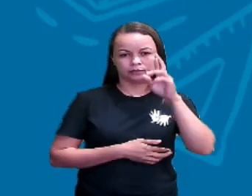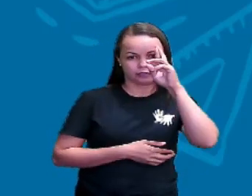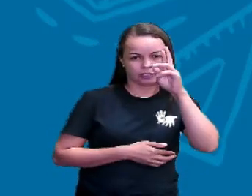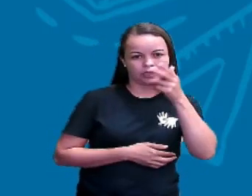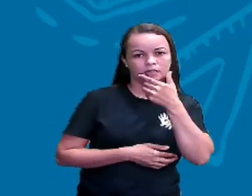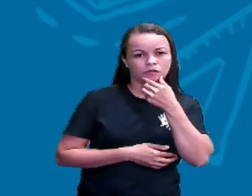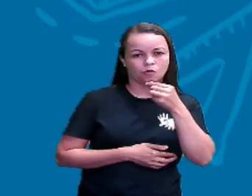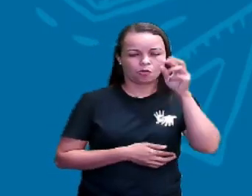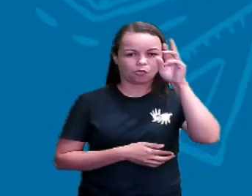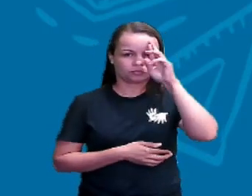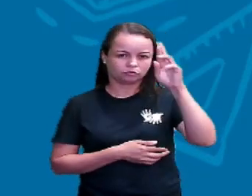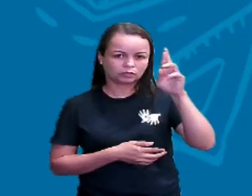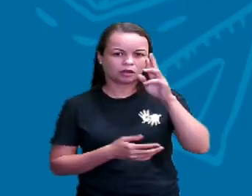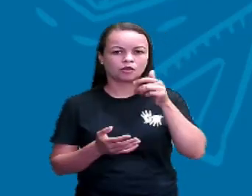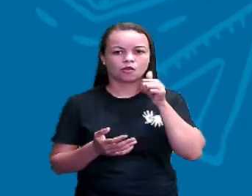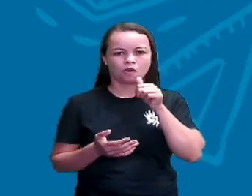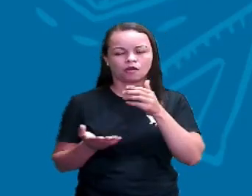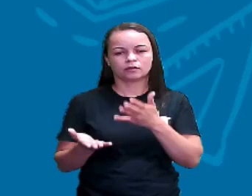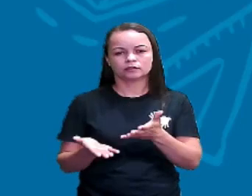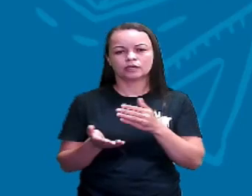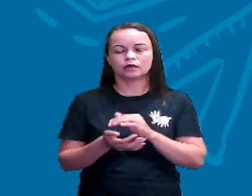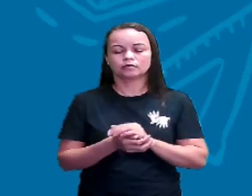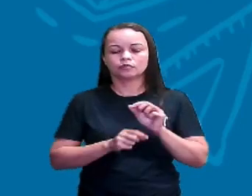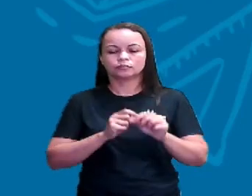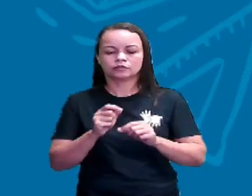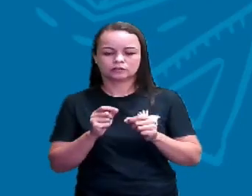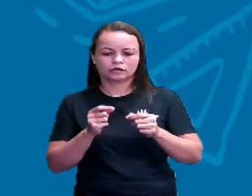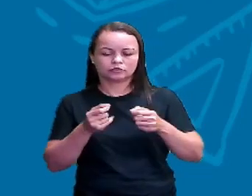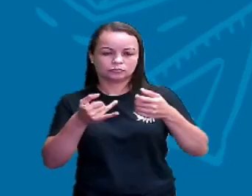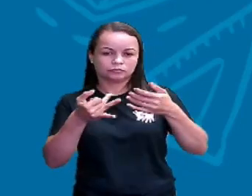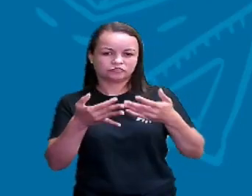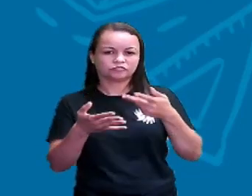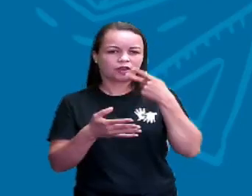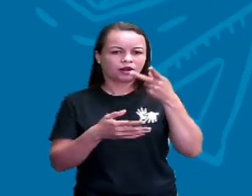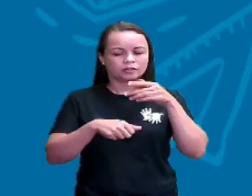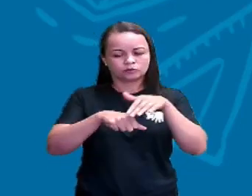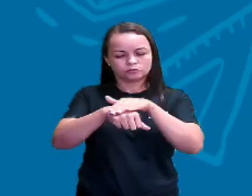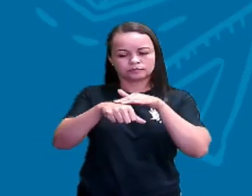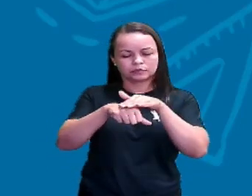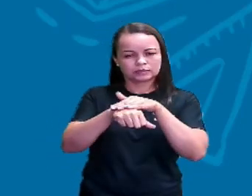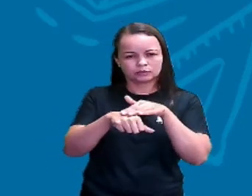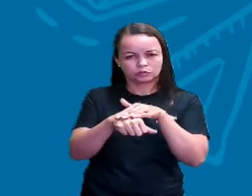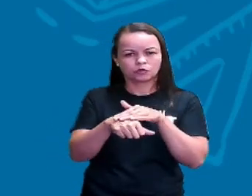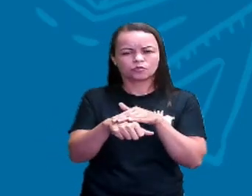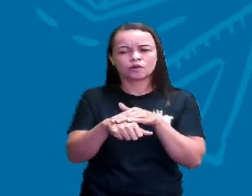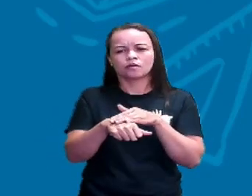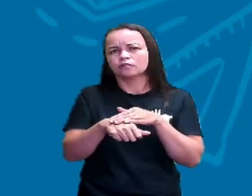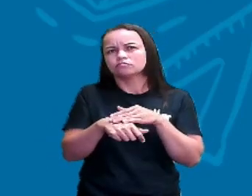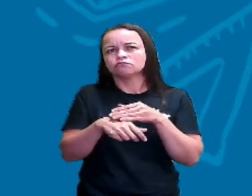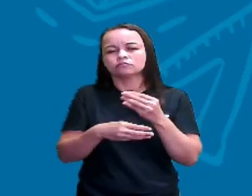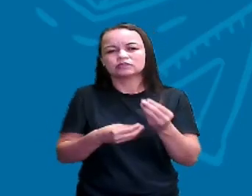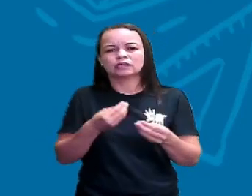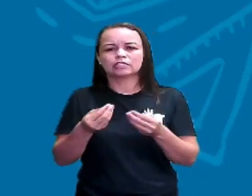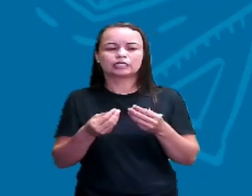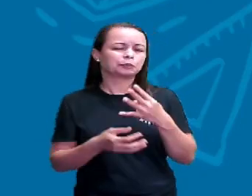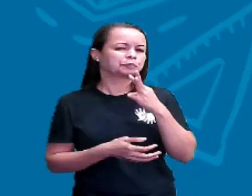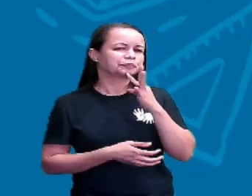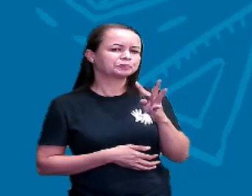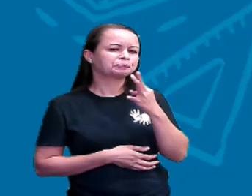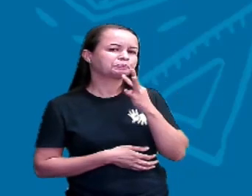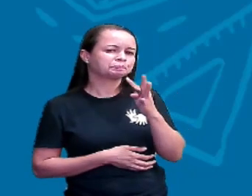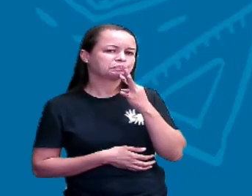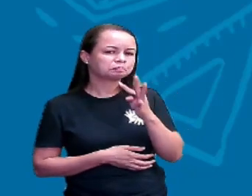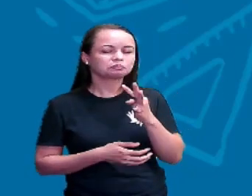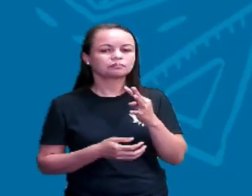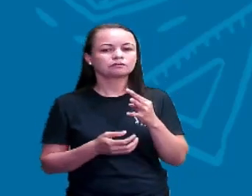Então, quando a gente está se referindo a uma pessoa, conversando com uma pessoa que a gente não conhece,